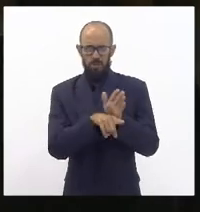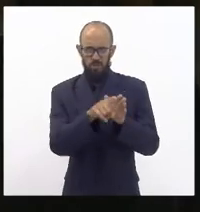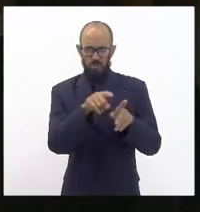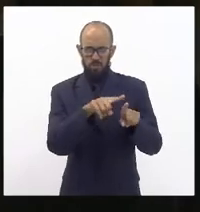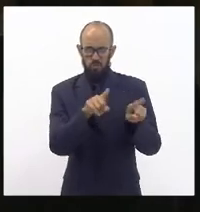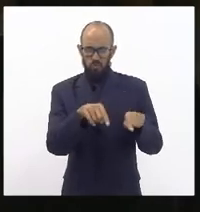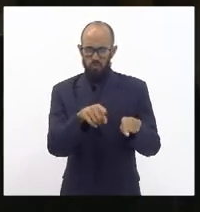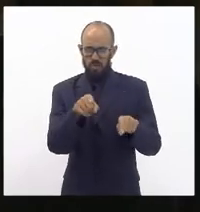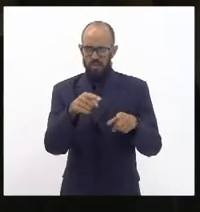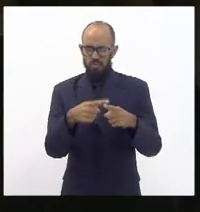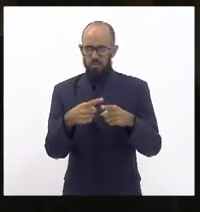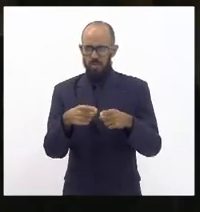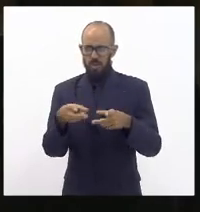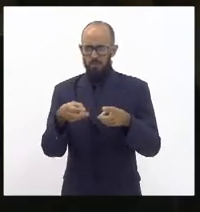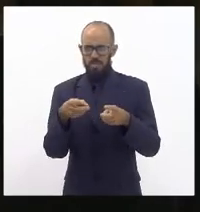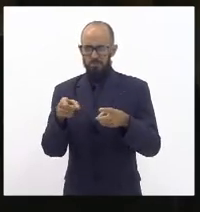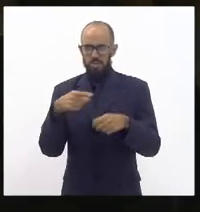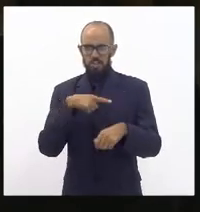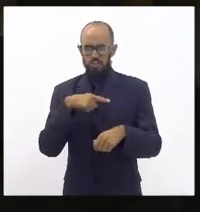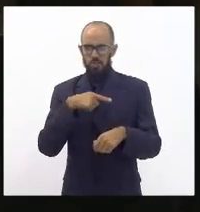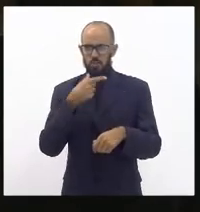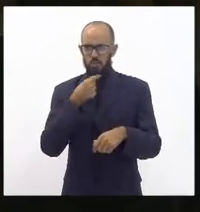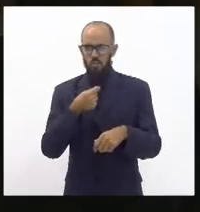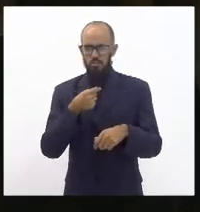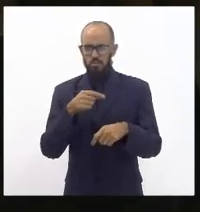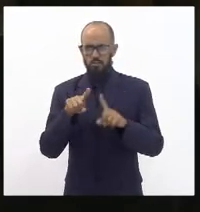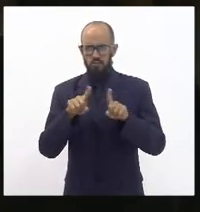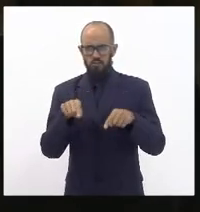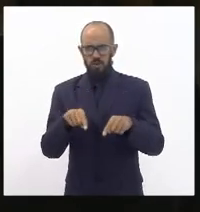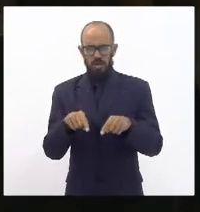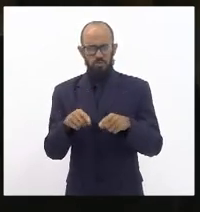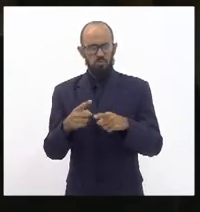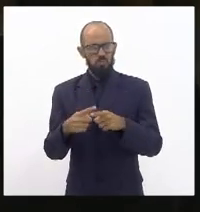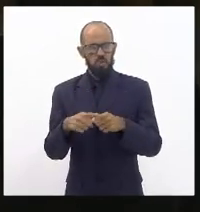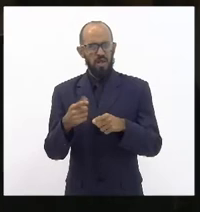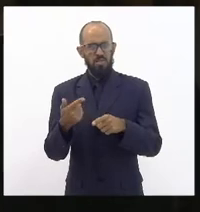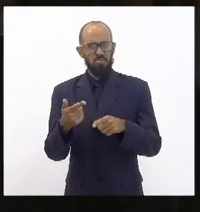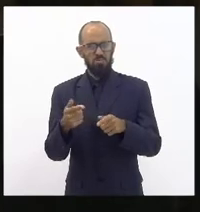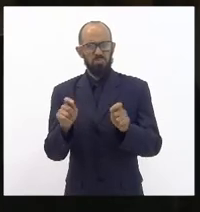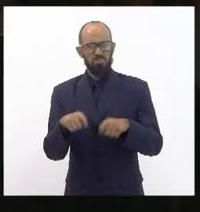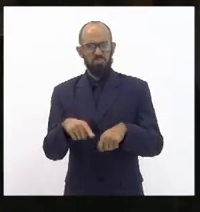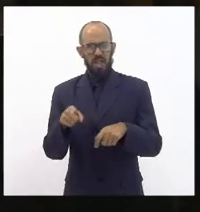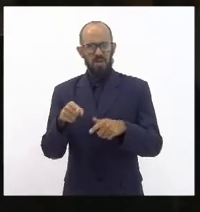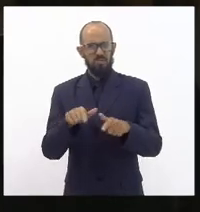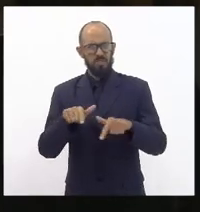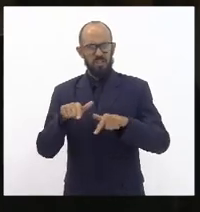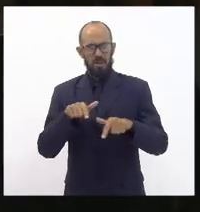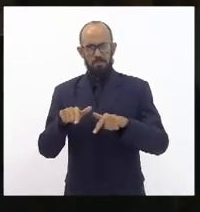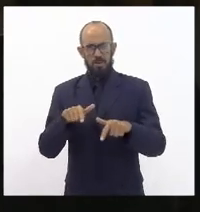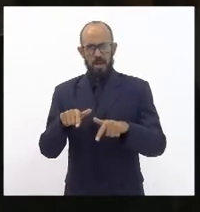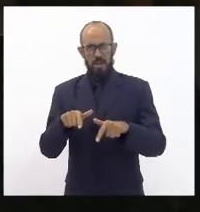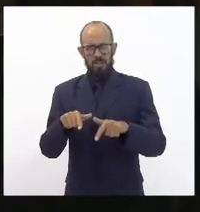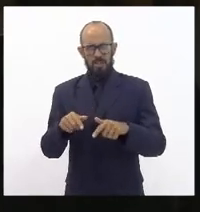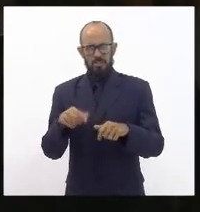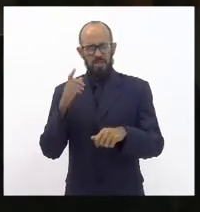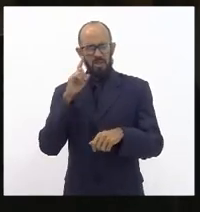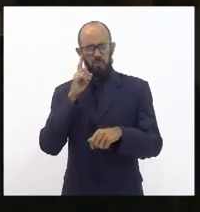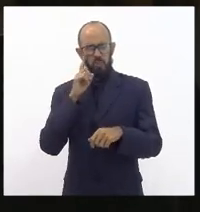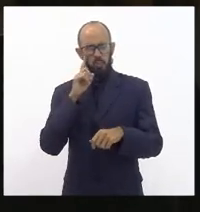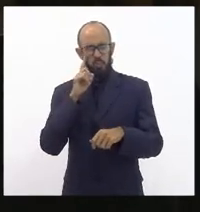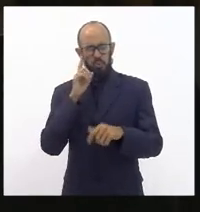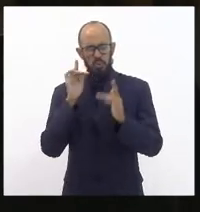eu vi que tinha funcionários homens não é possível que você trabalha esteja ali